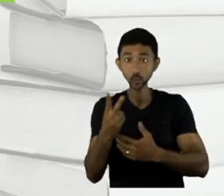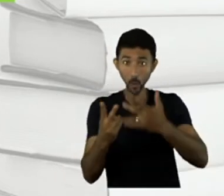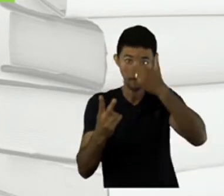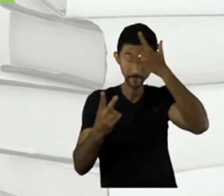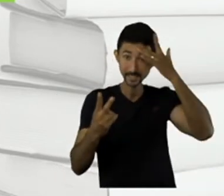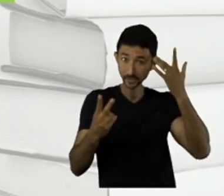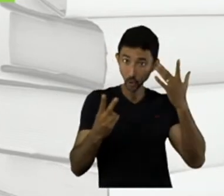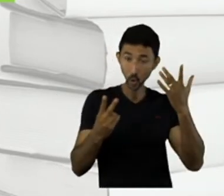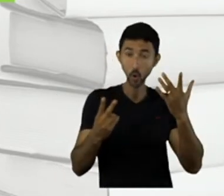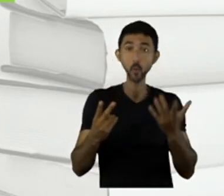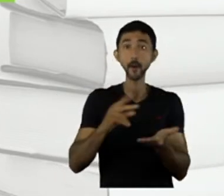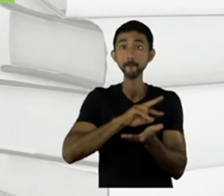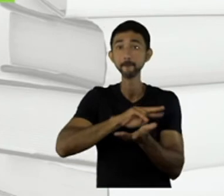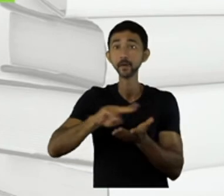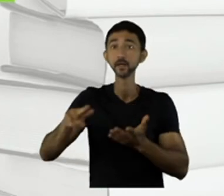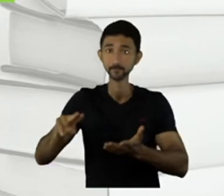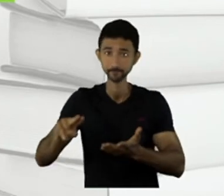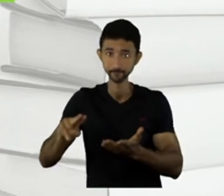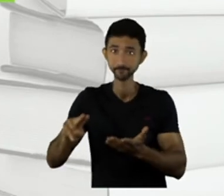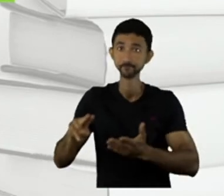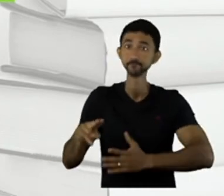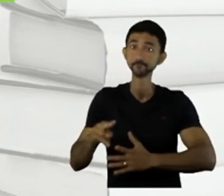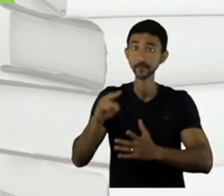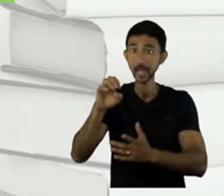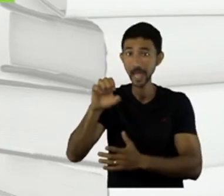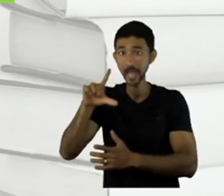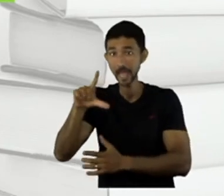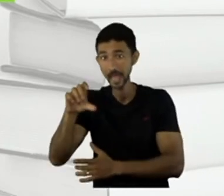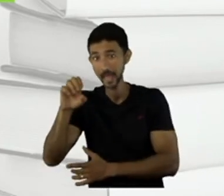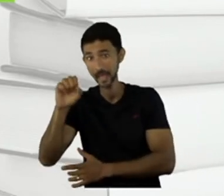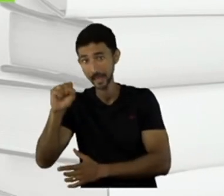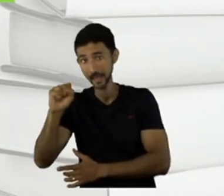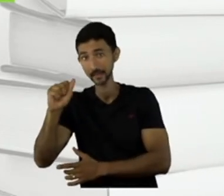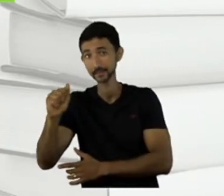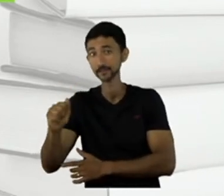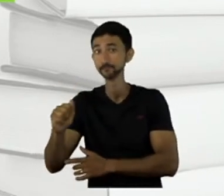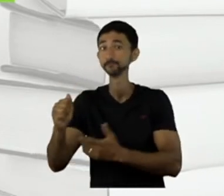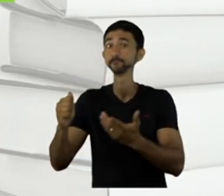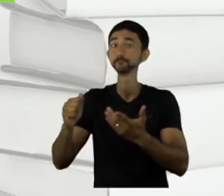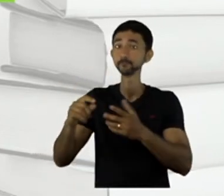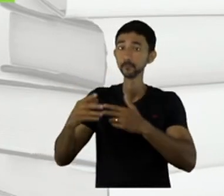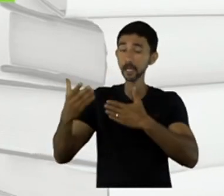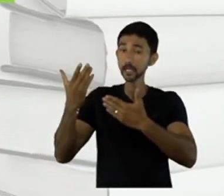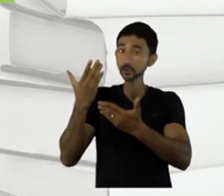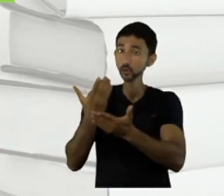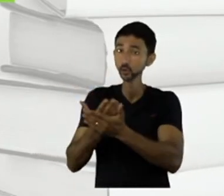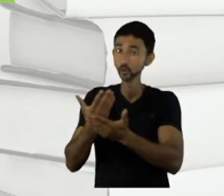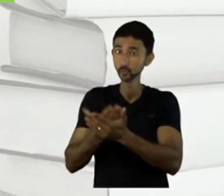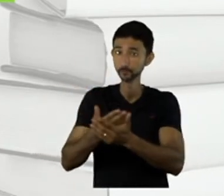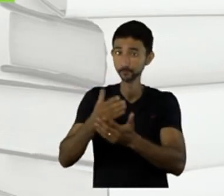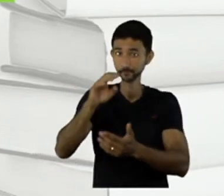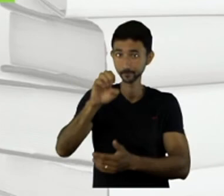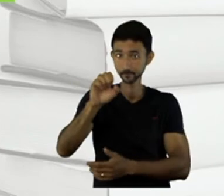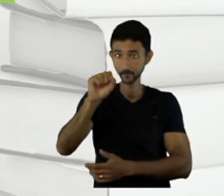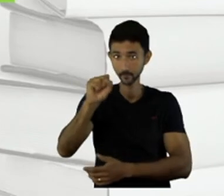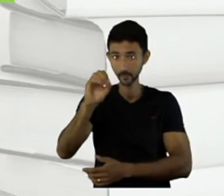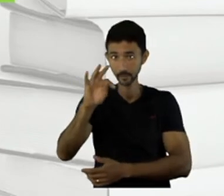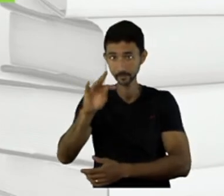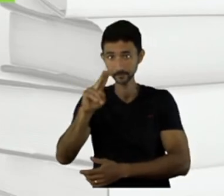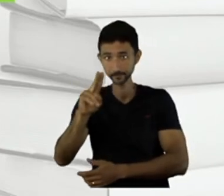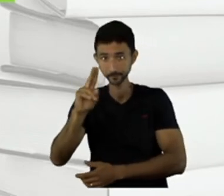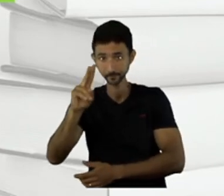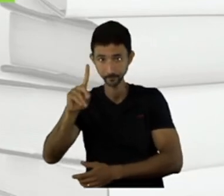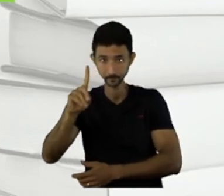no plural, que é o elas, então tem que ser elas estudam. Olha aí, marcadinho de verde o verbo. Elas